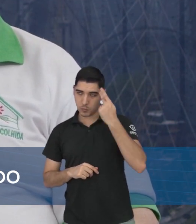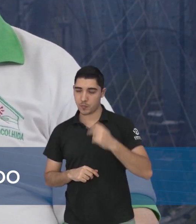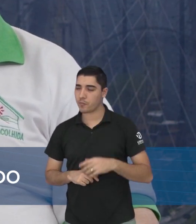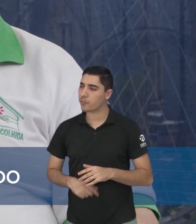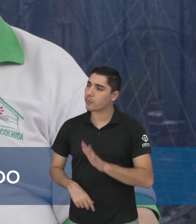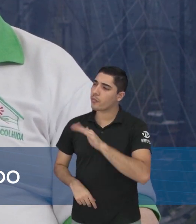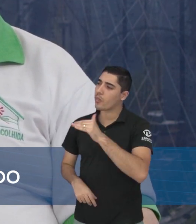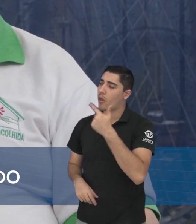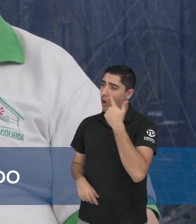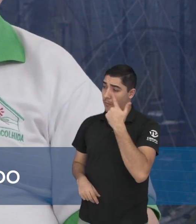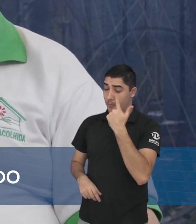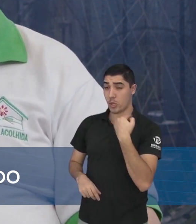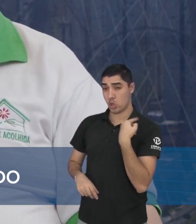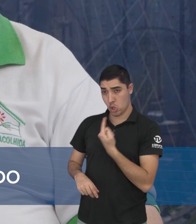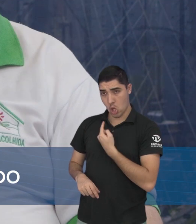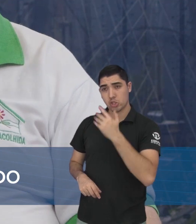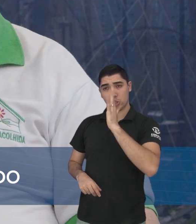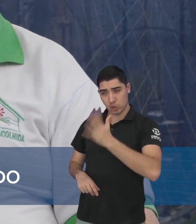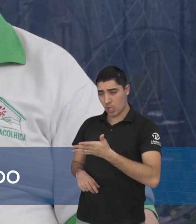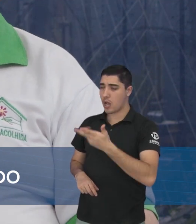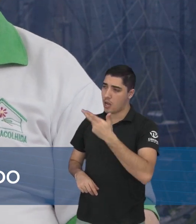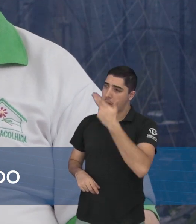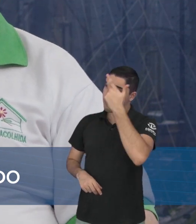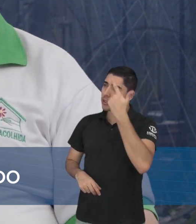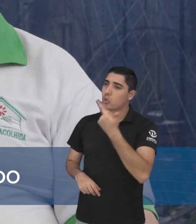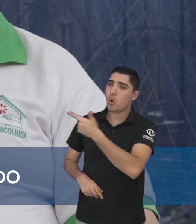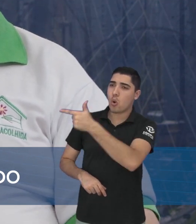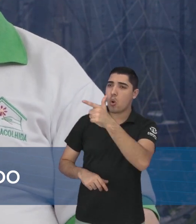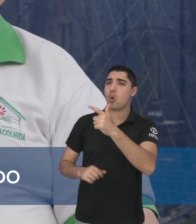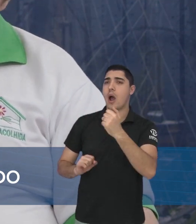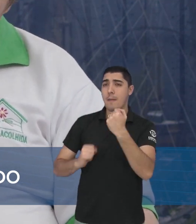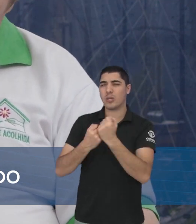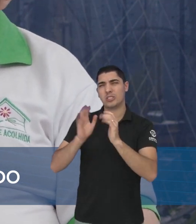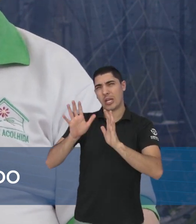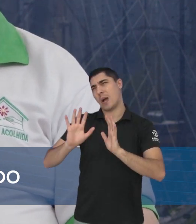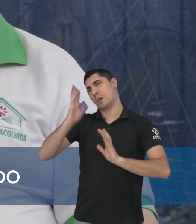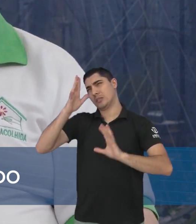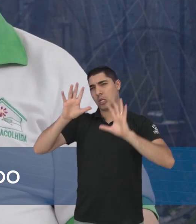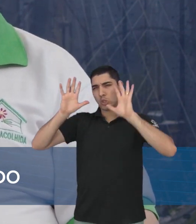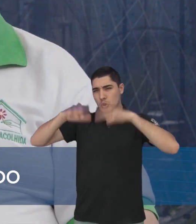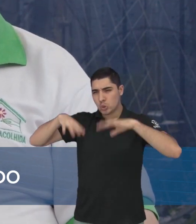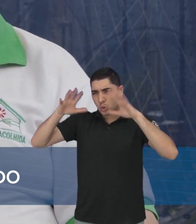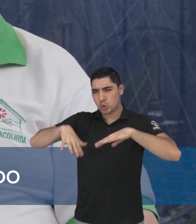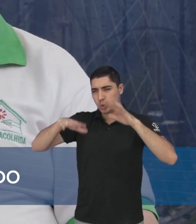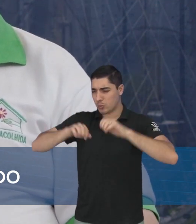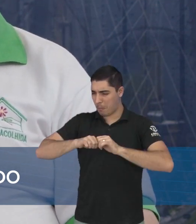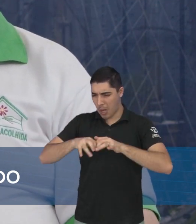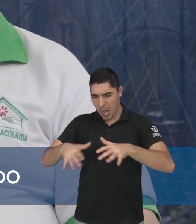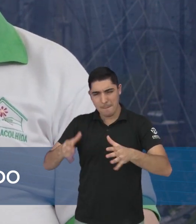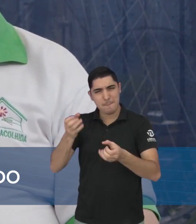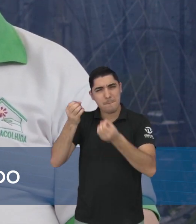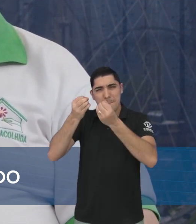Alex, nós tivemos o apoio, veio a primeira chuva, levou tudo.